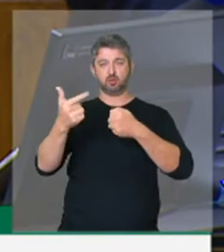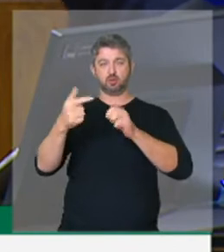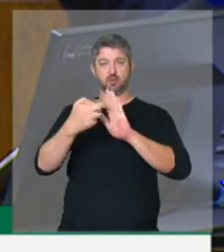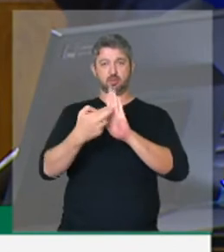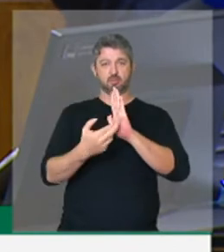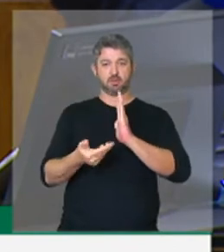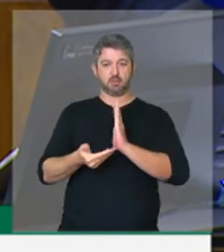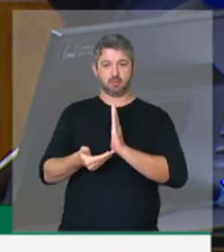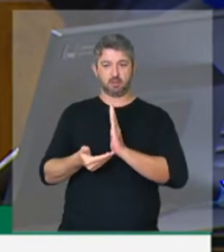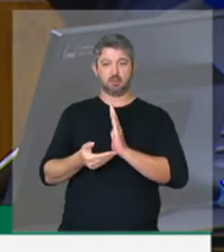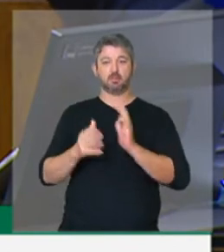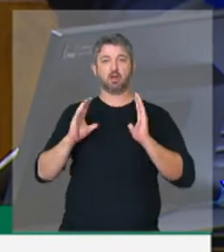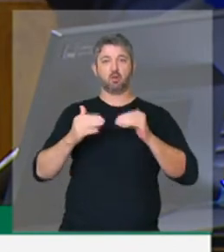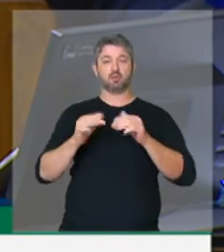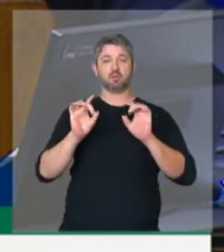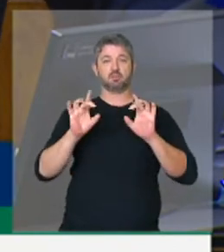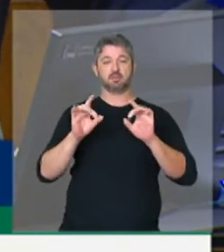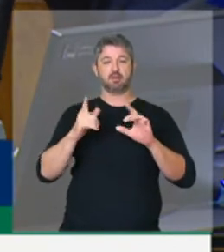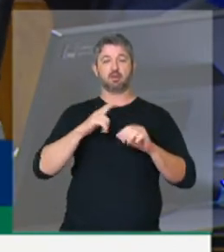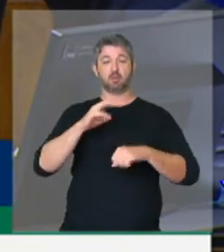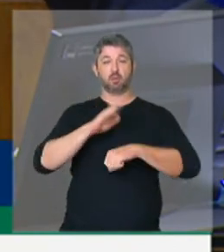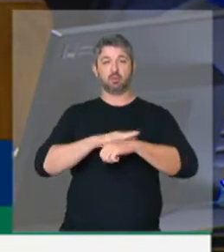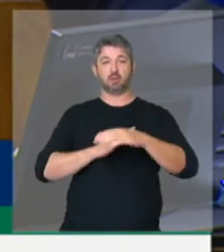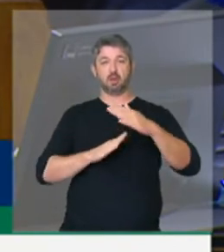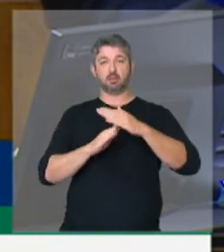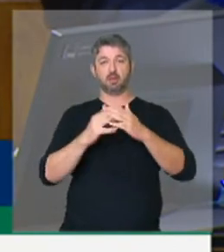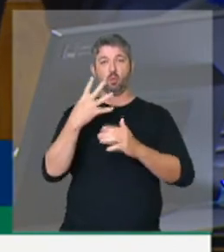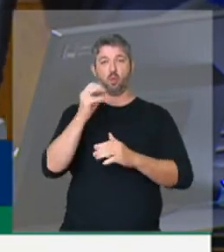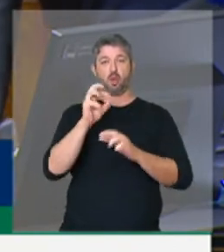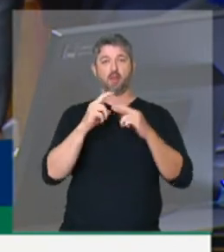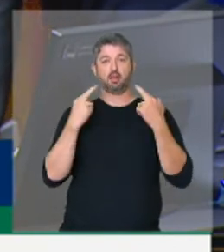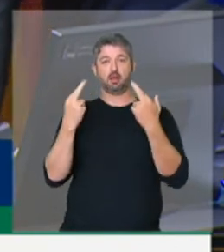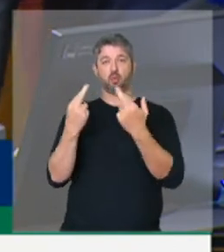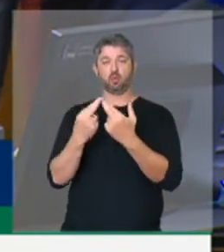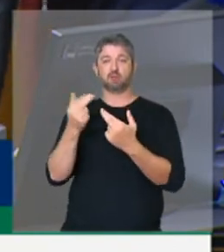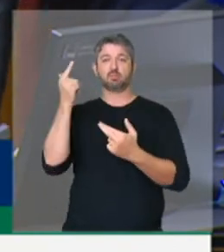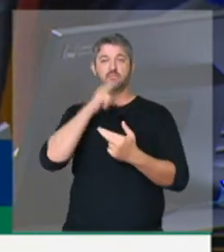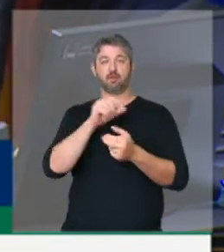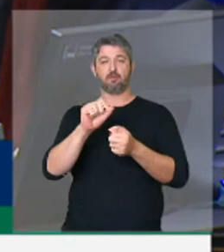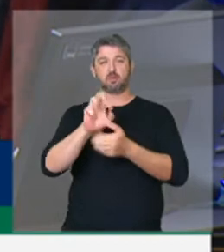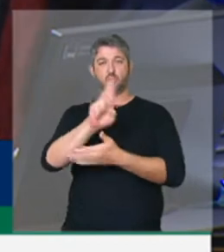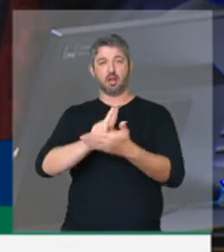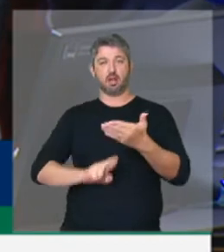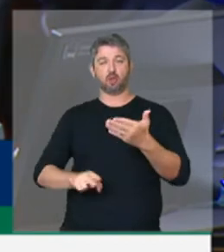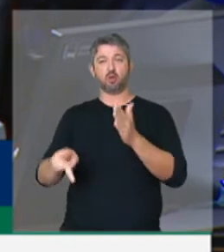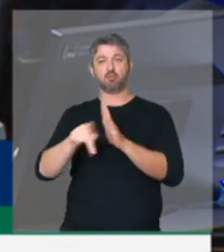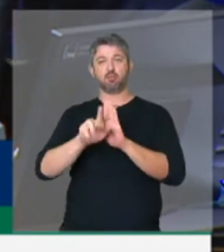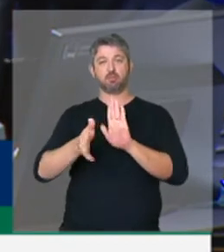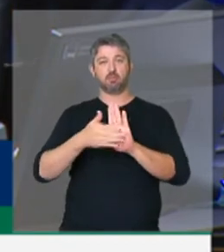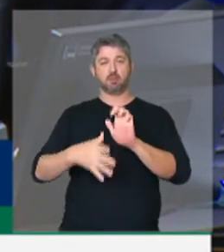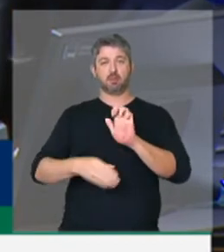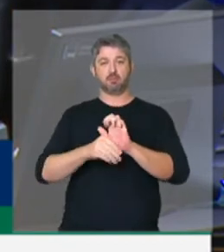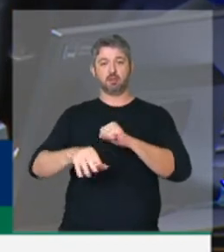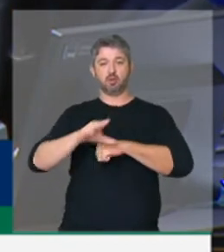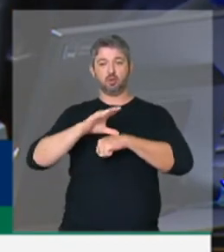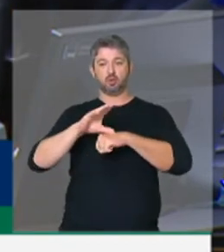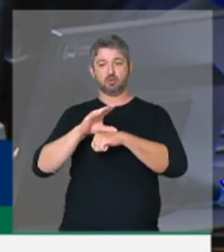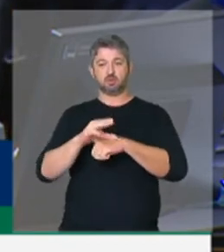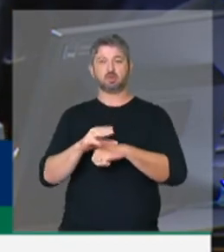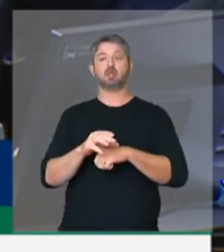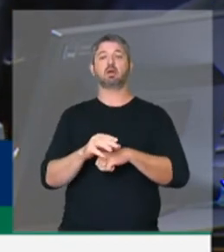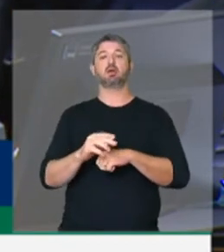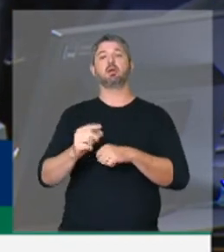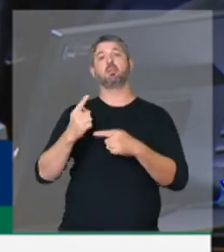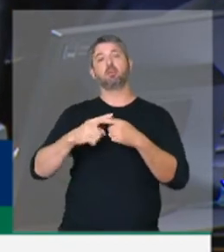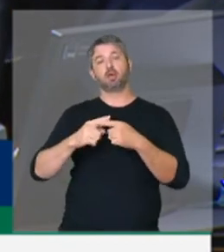Câmara dos Deputados, a Comissão Especial tem um prazo de 40 sessões para proferir parecer à proposta de emenda à Constituição. Considerando que